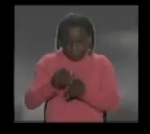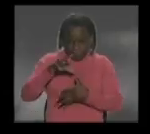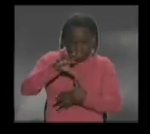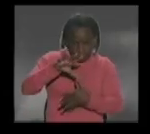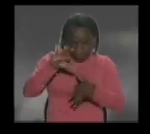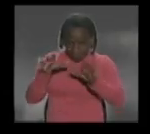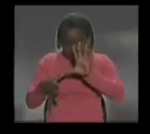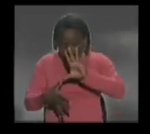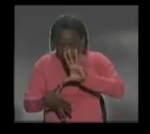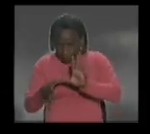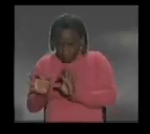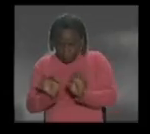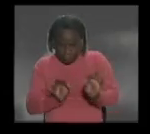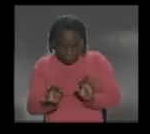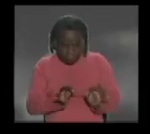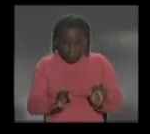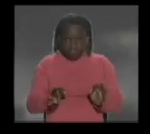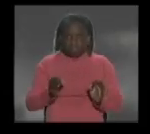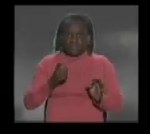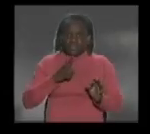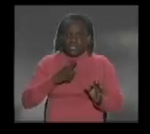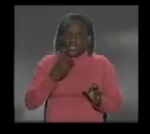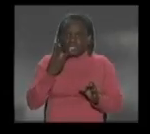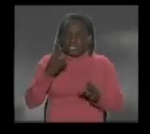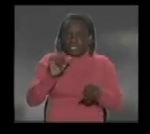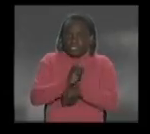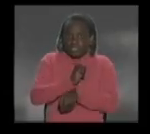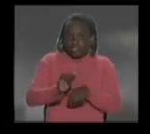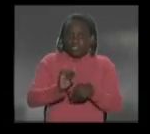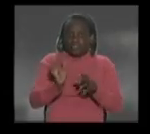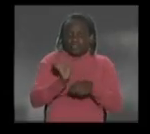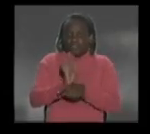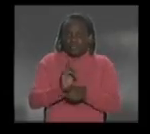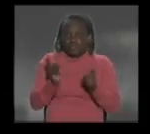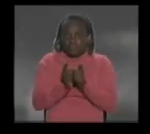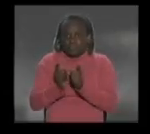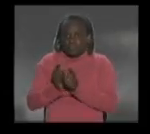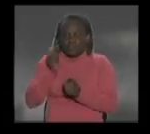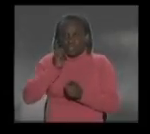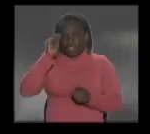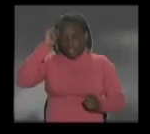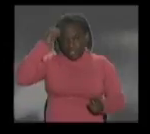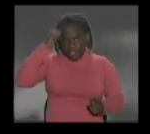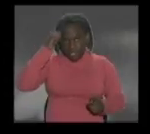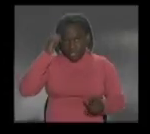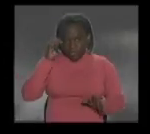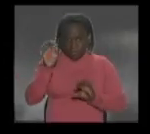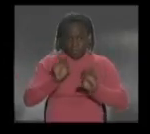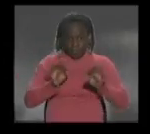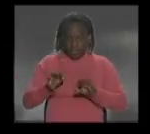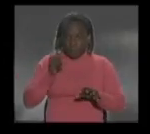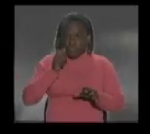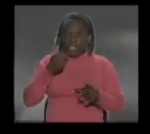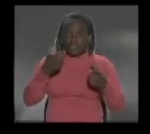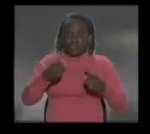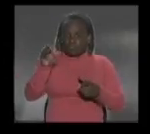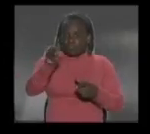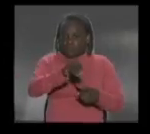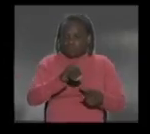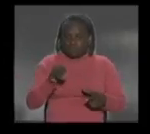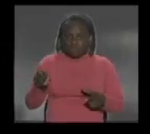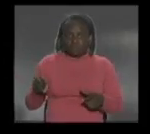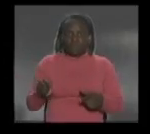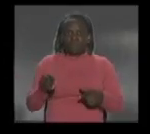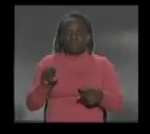mapeiam. Tem pelo menos 3 iniciativas em curtas de mulheres negras no audiovisual, de mapeamento dessas mulheres,